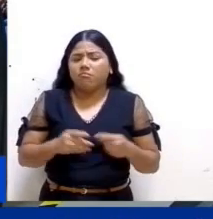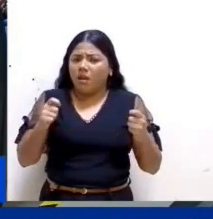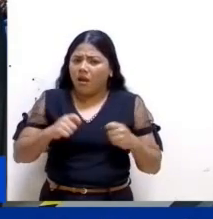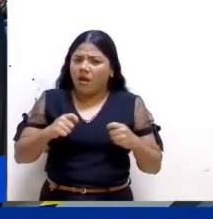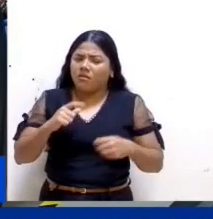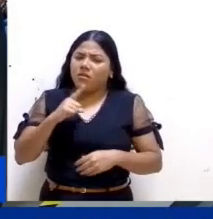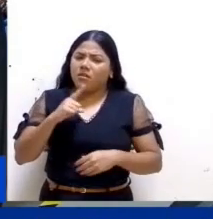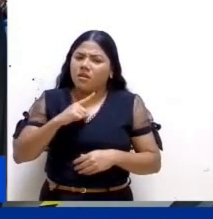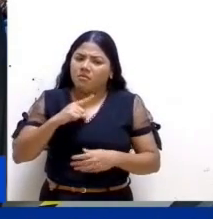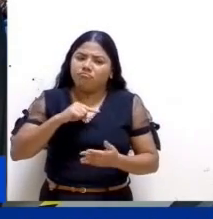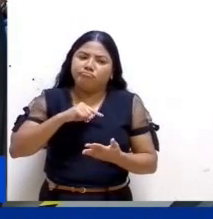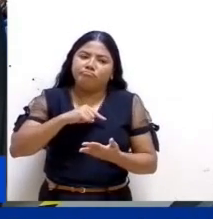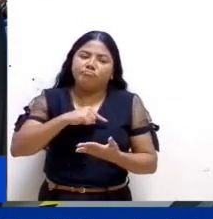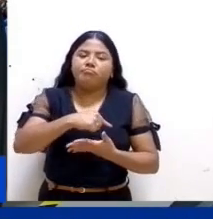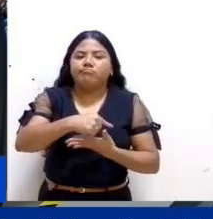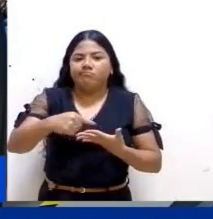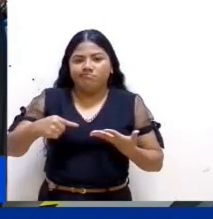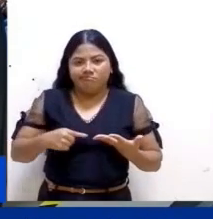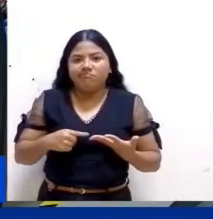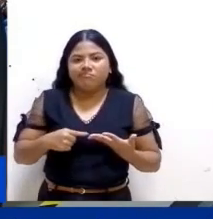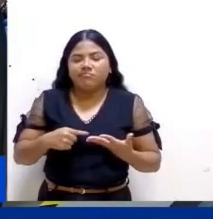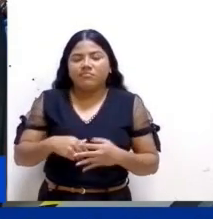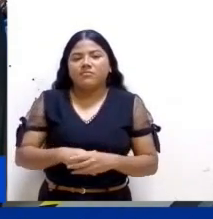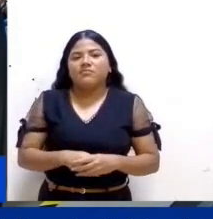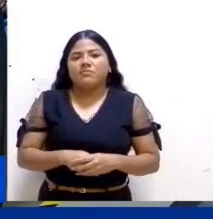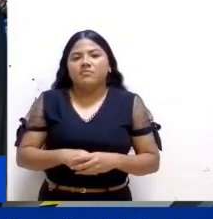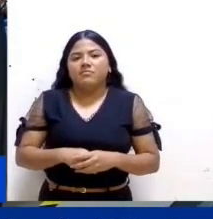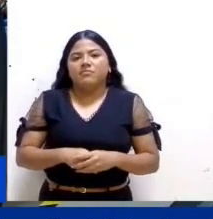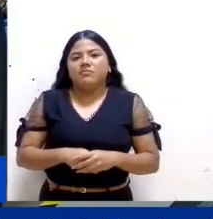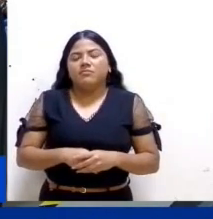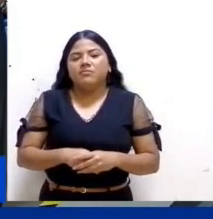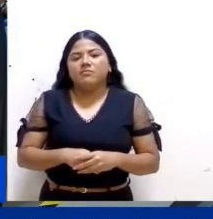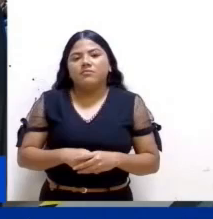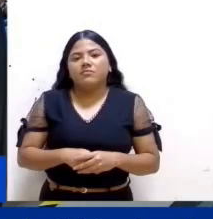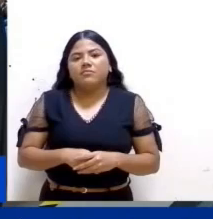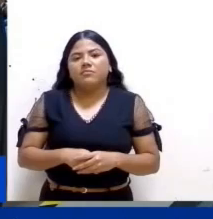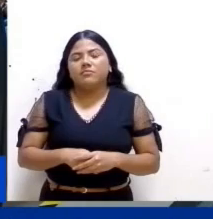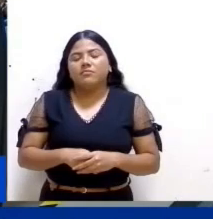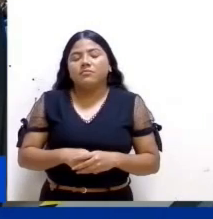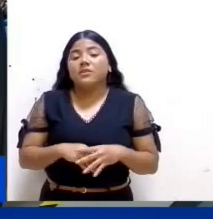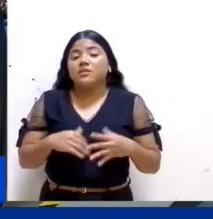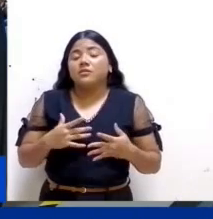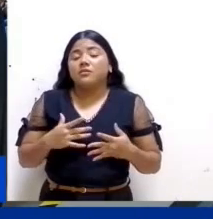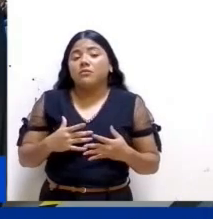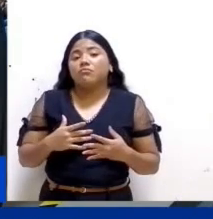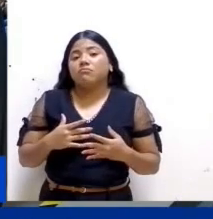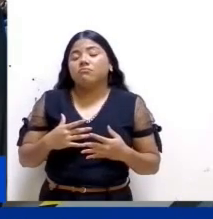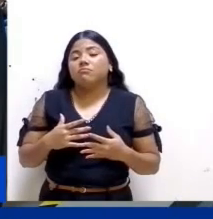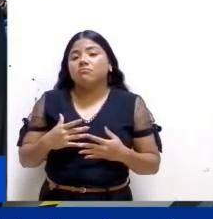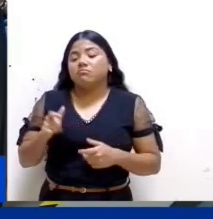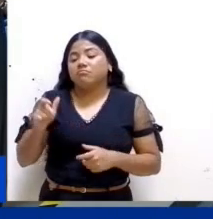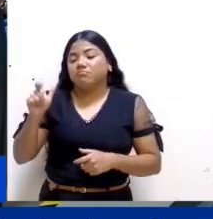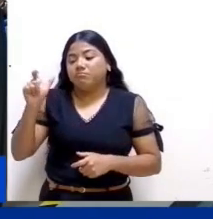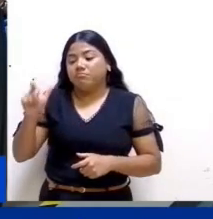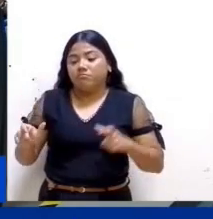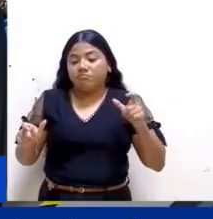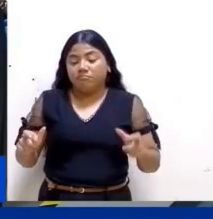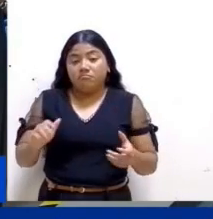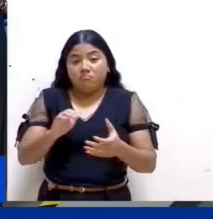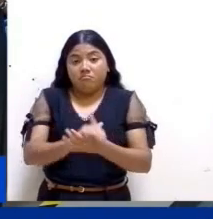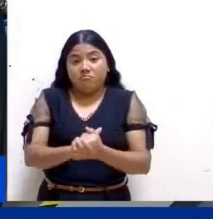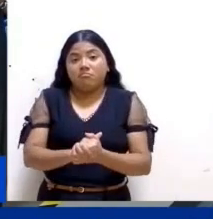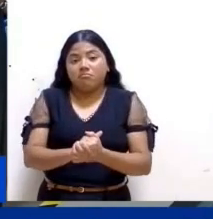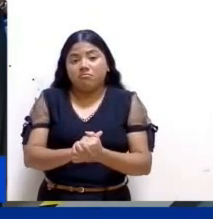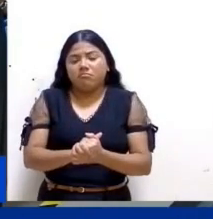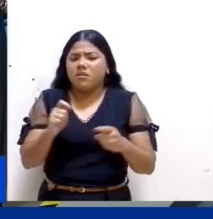os futuros, o futuro, enfim, casal, escolha, defina qual as regras do jogo. Mas